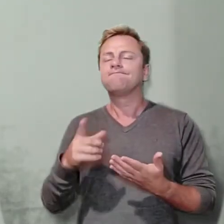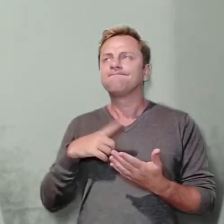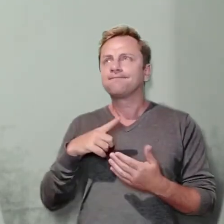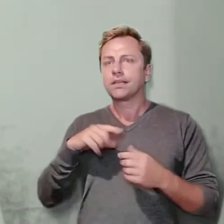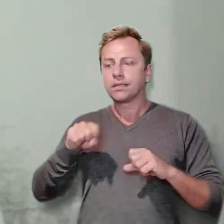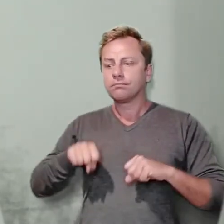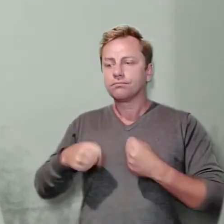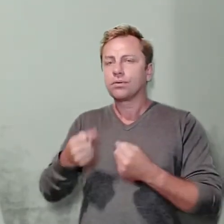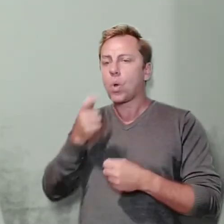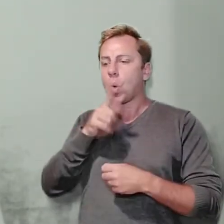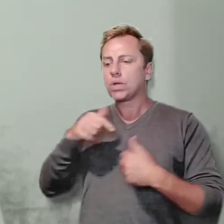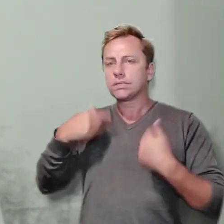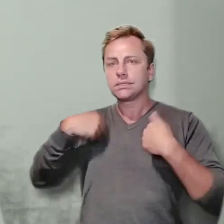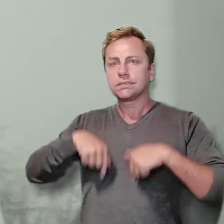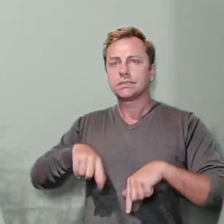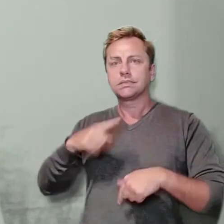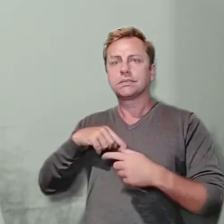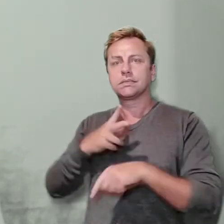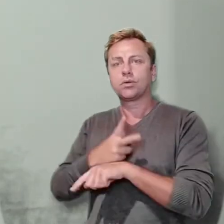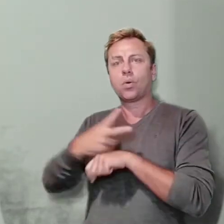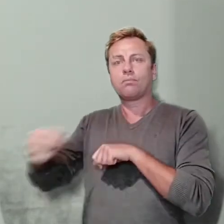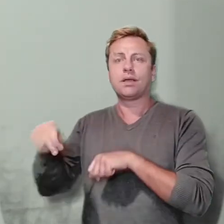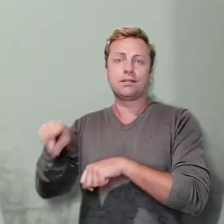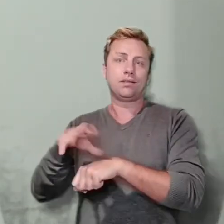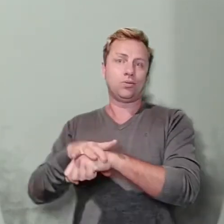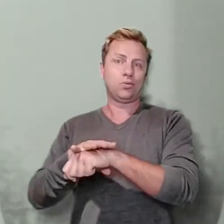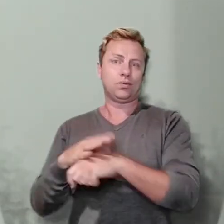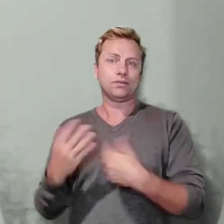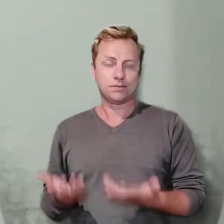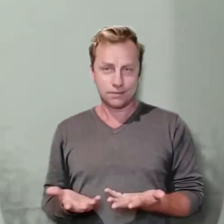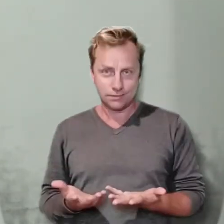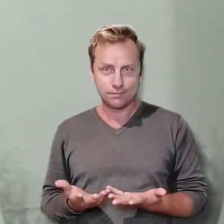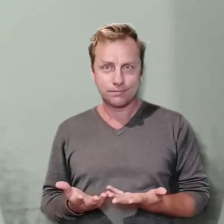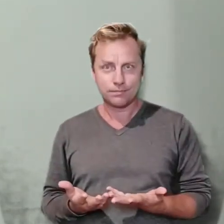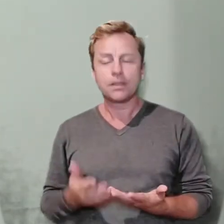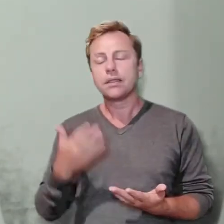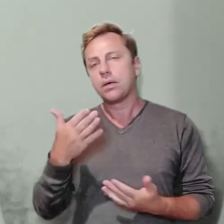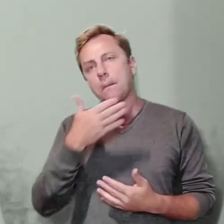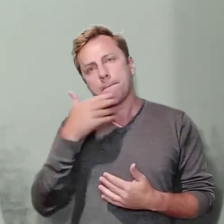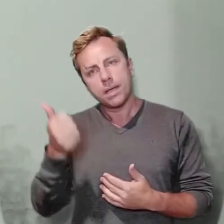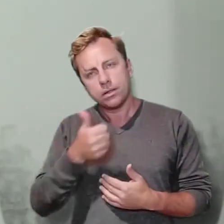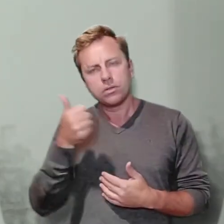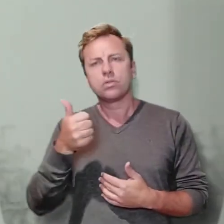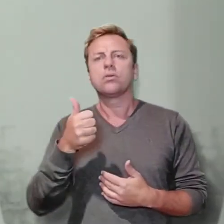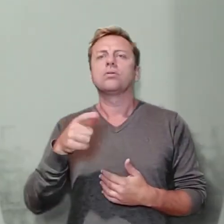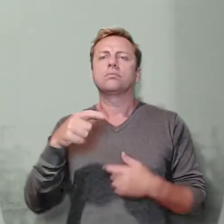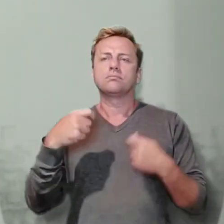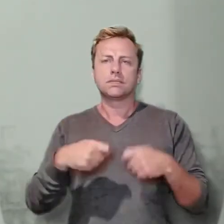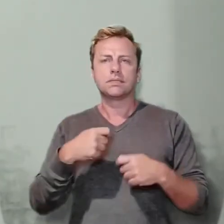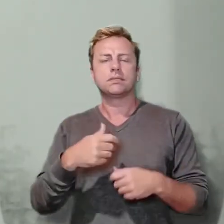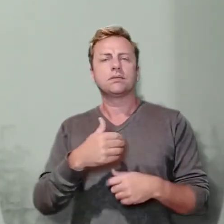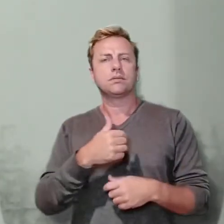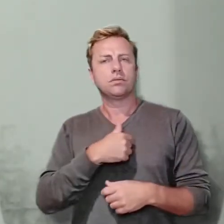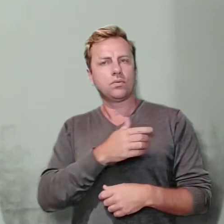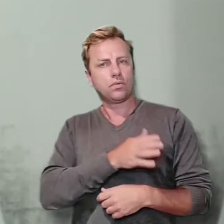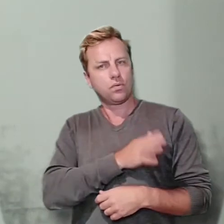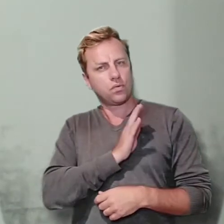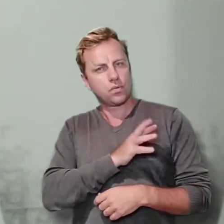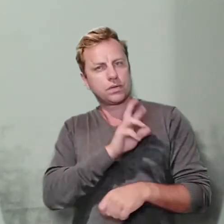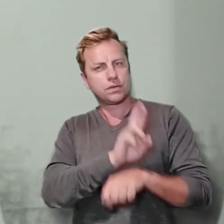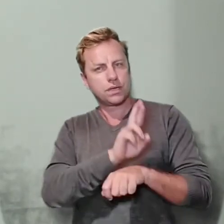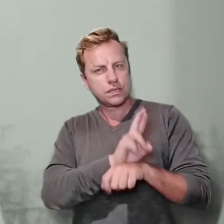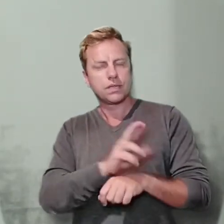maior desafio para o organismo combater aquela doença. Então é melhor que você tenha um